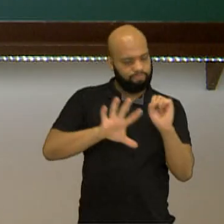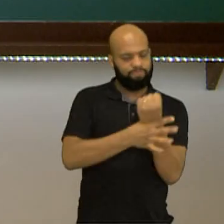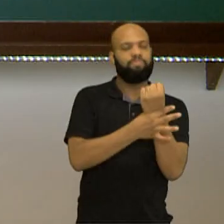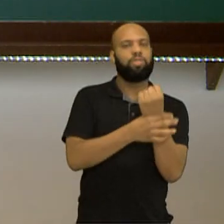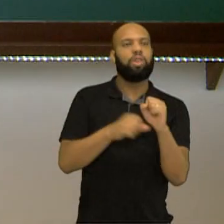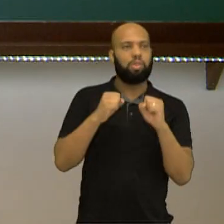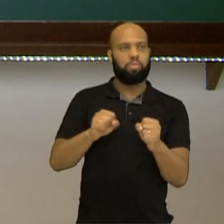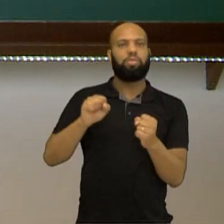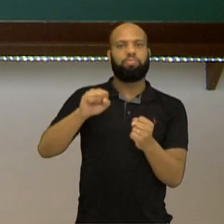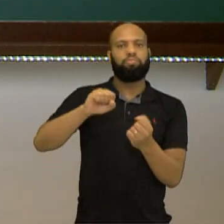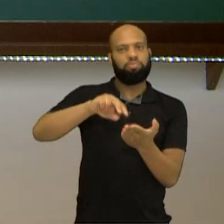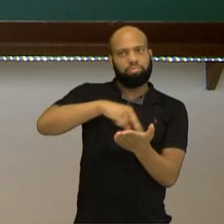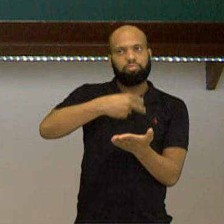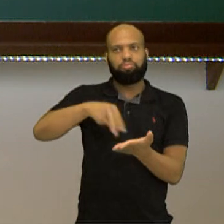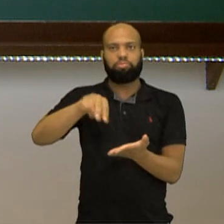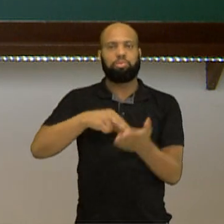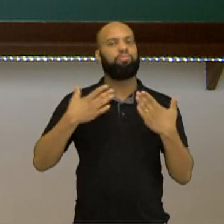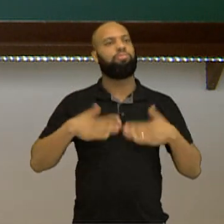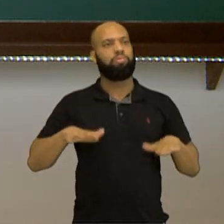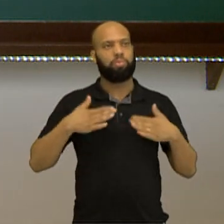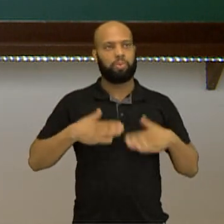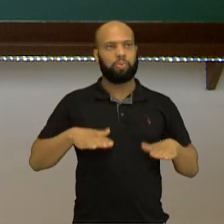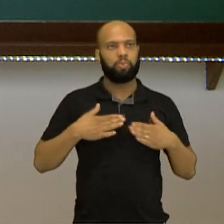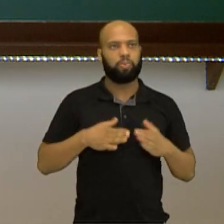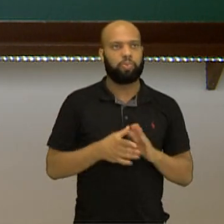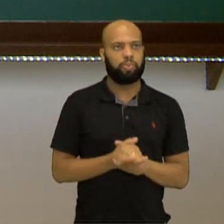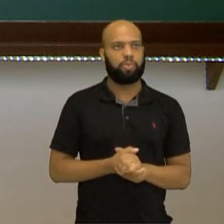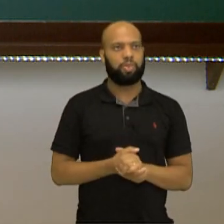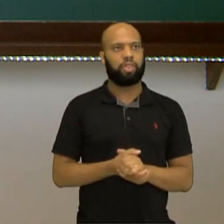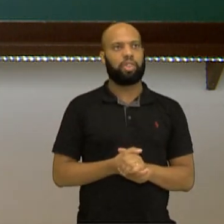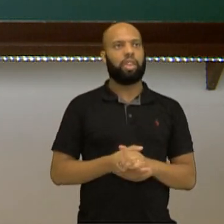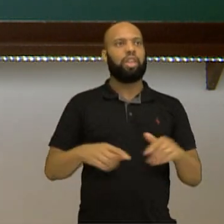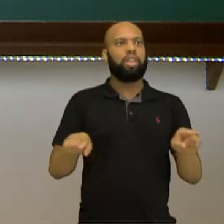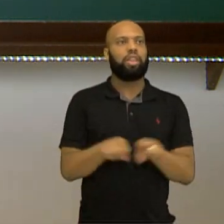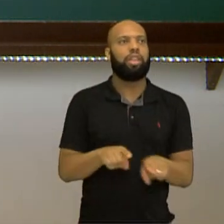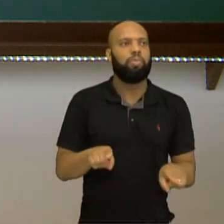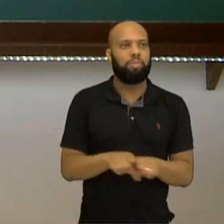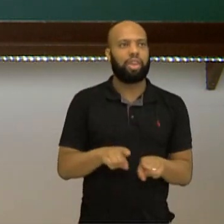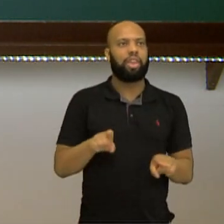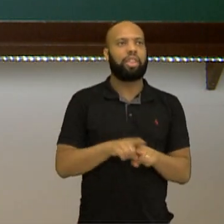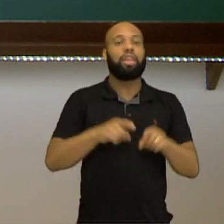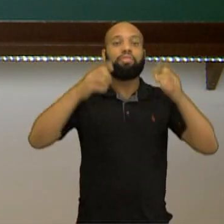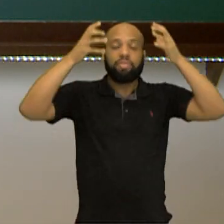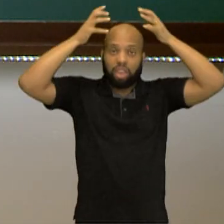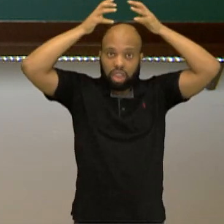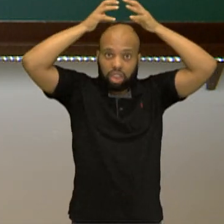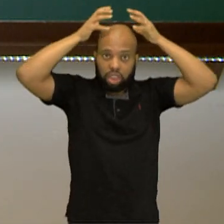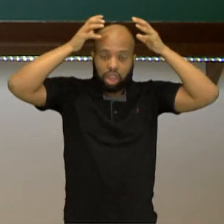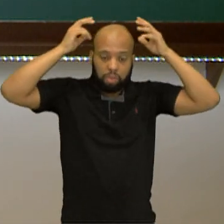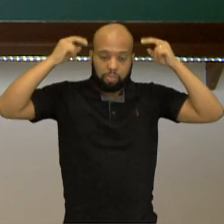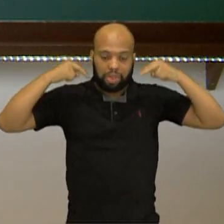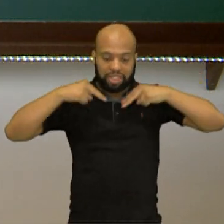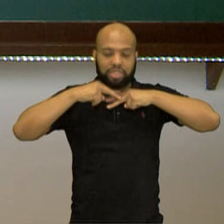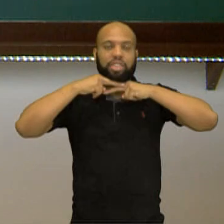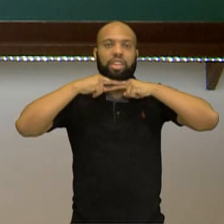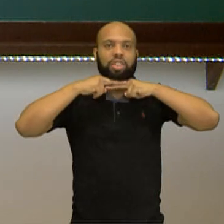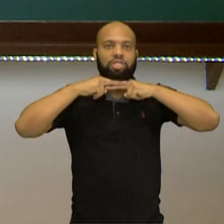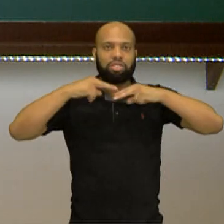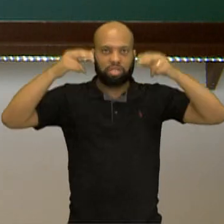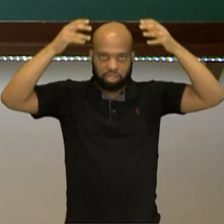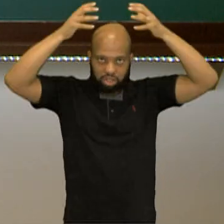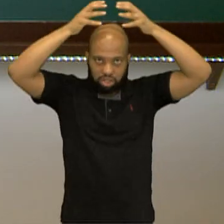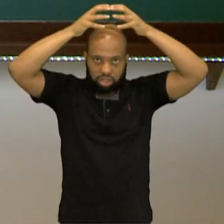pode praticar com mais tranquilidade, tá? Daí a gente tem o capacete, né? Esse capacete aqui, que a gente pode